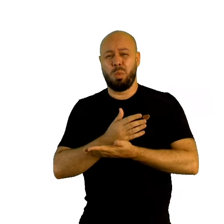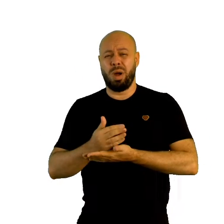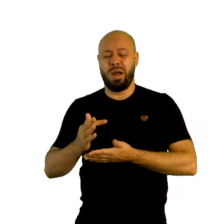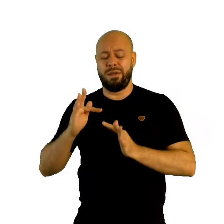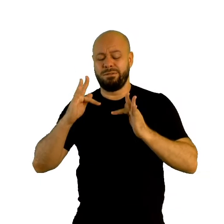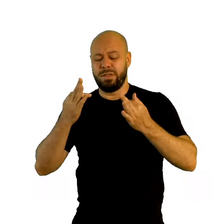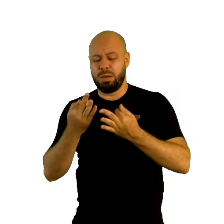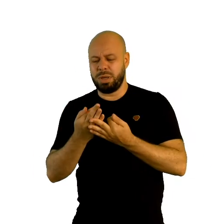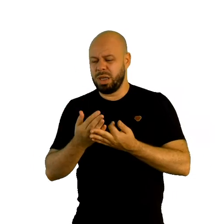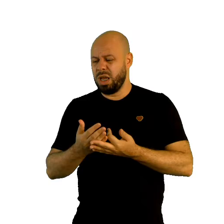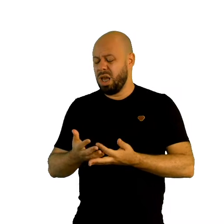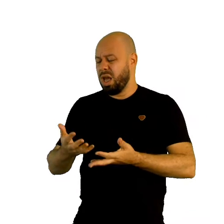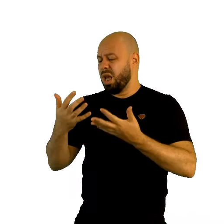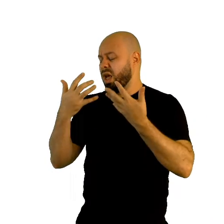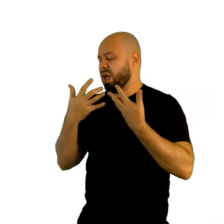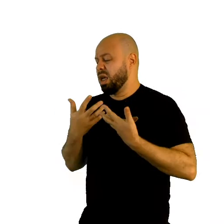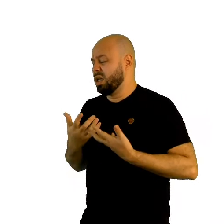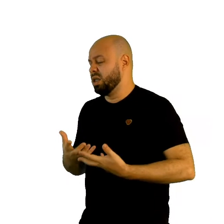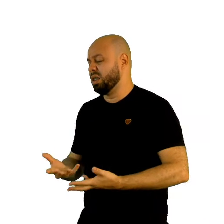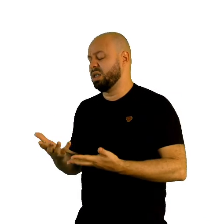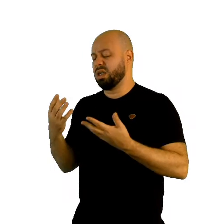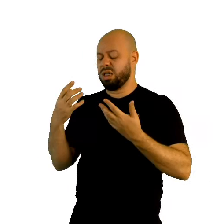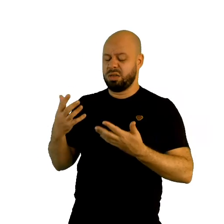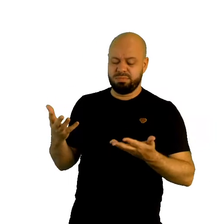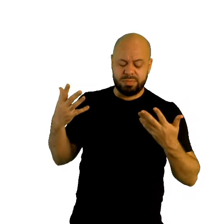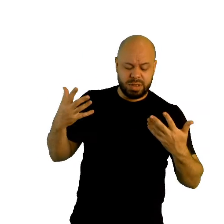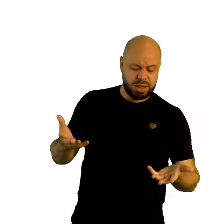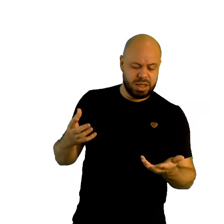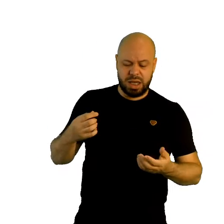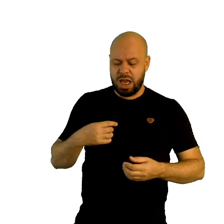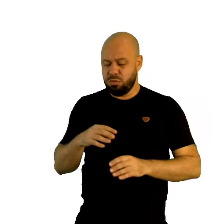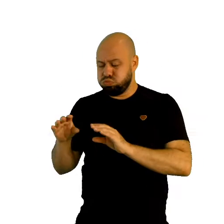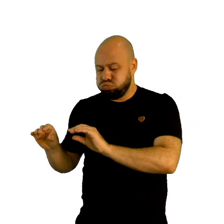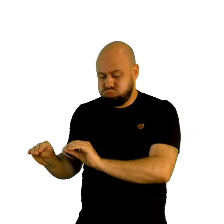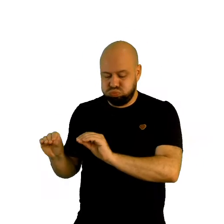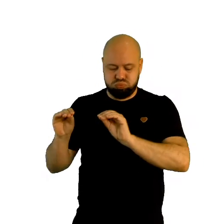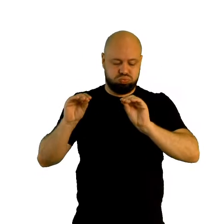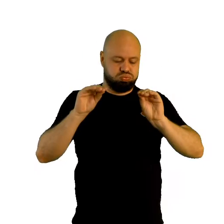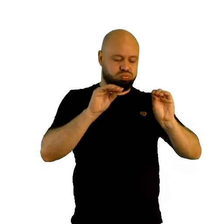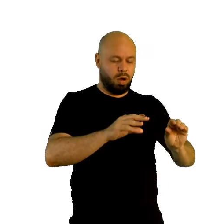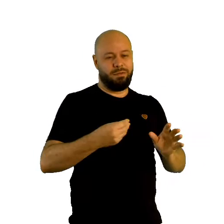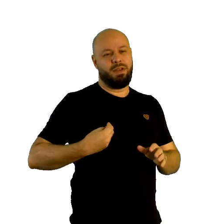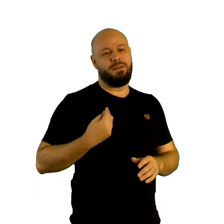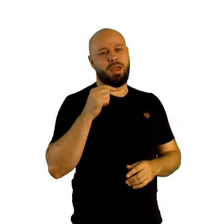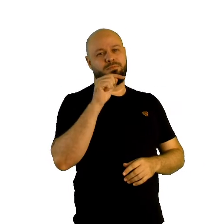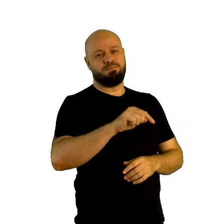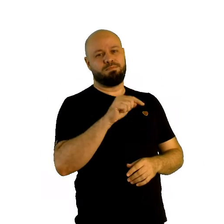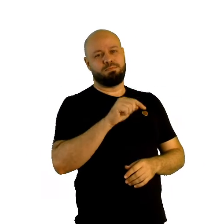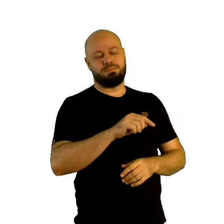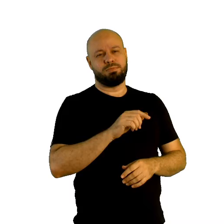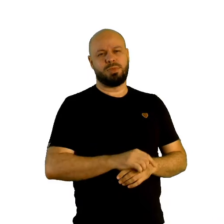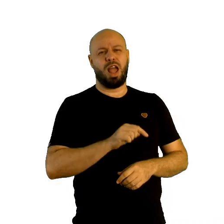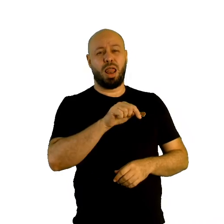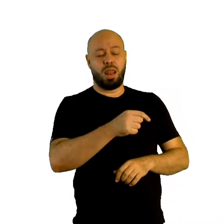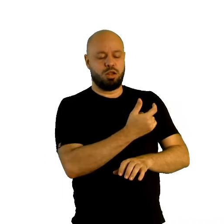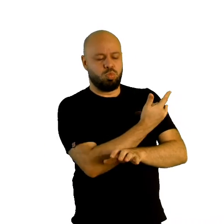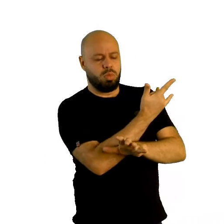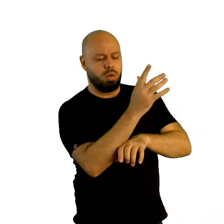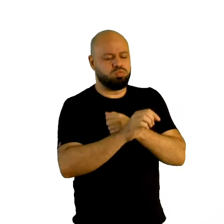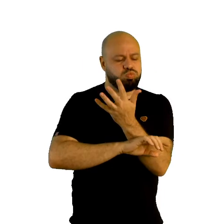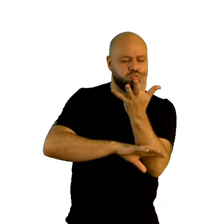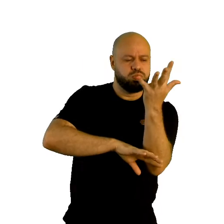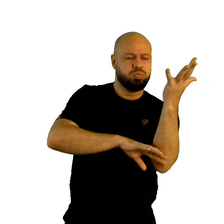estão fazendo o caminho inverso, deixando os grandes centros para viver literalmente no meio do mato.